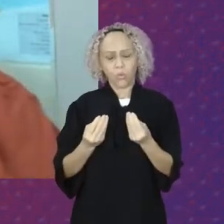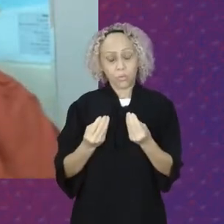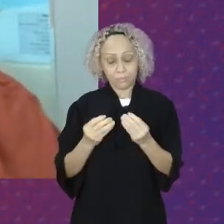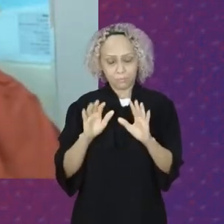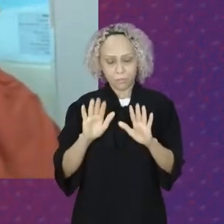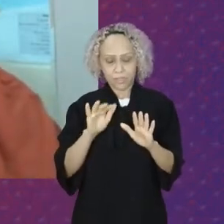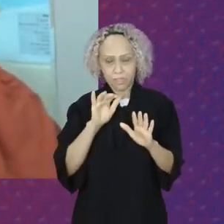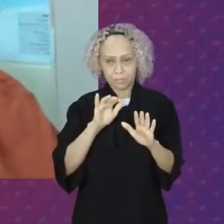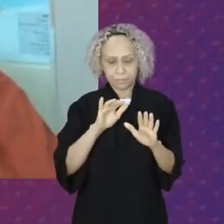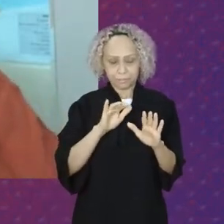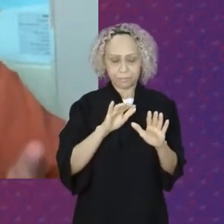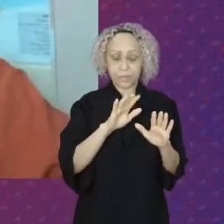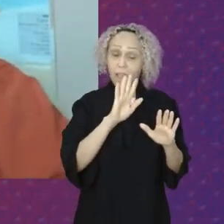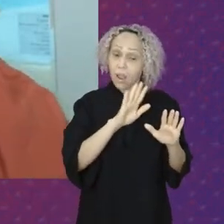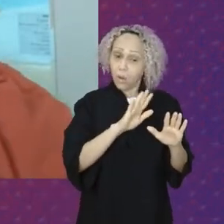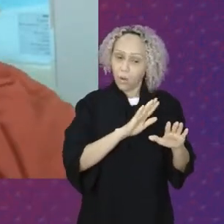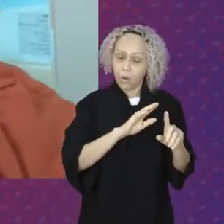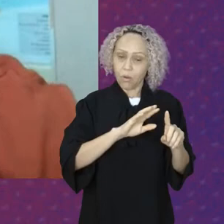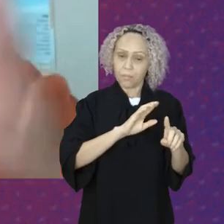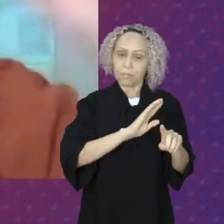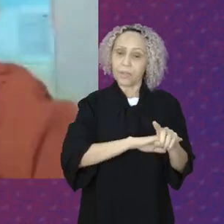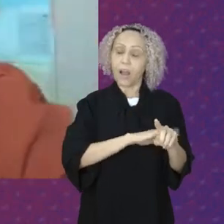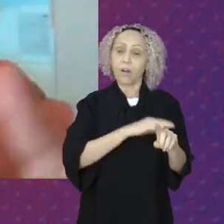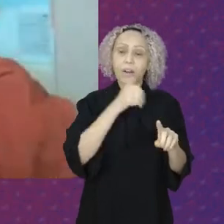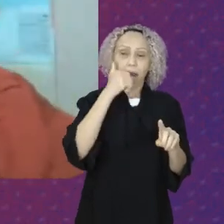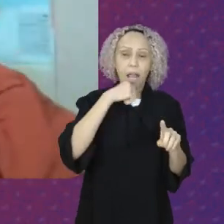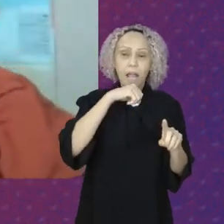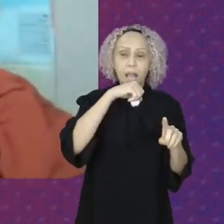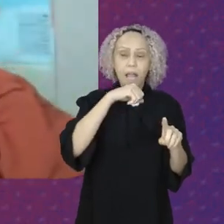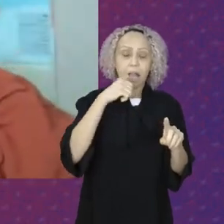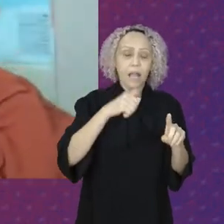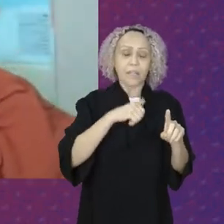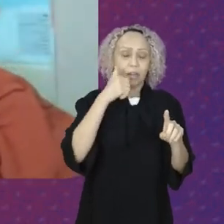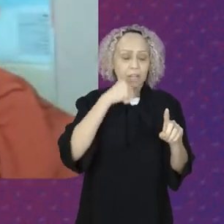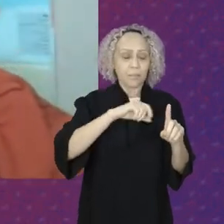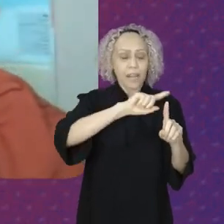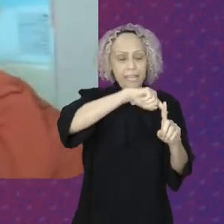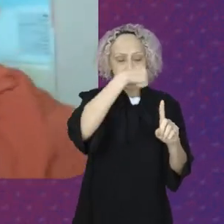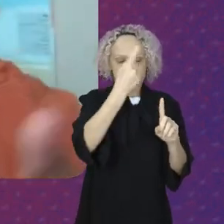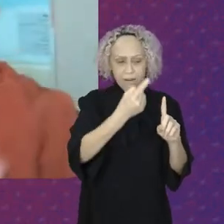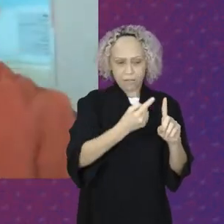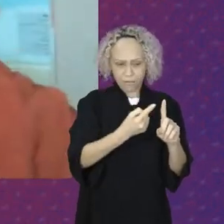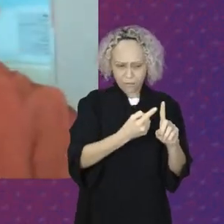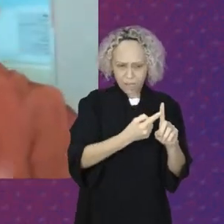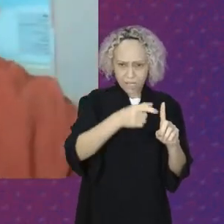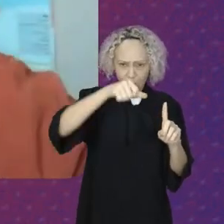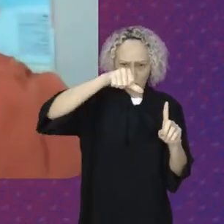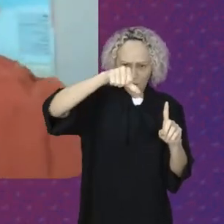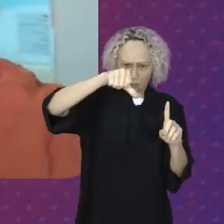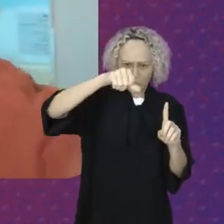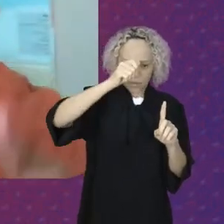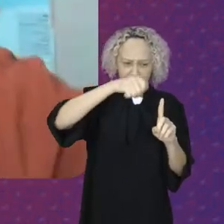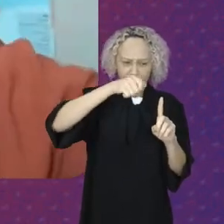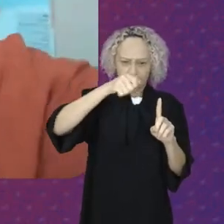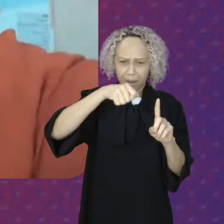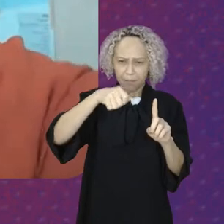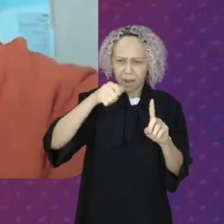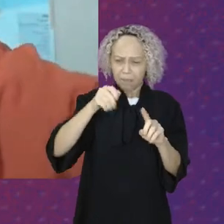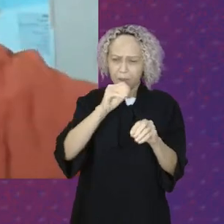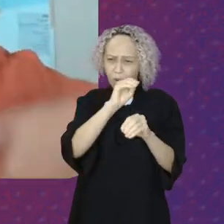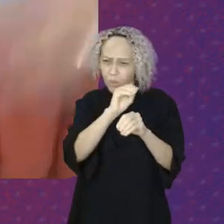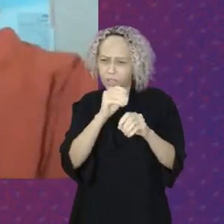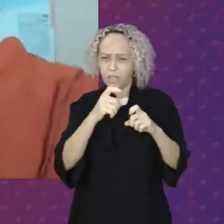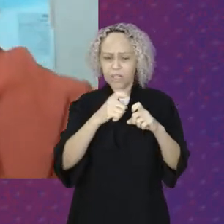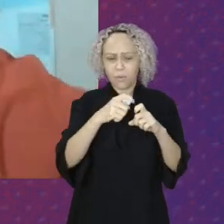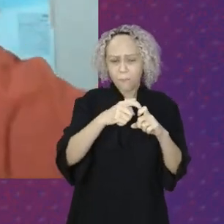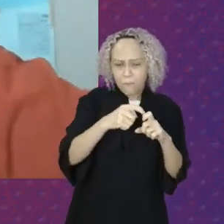pré-natal. As mulheres e a cultura toda do cuidado da maternidade sempre é no pré, antes do bebê